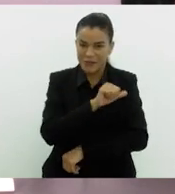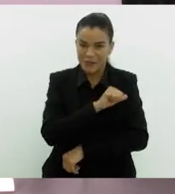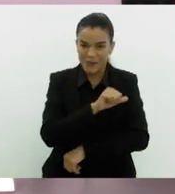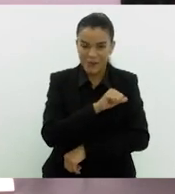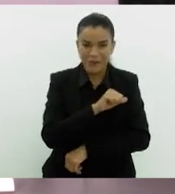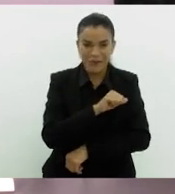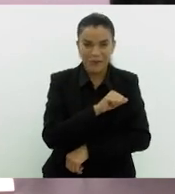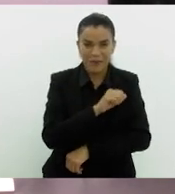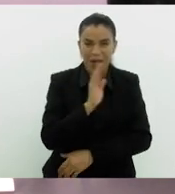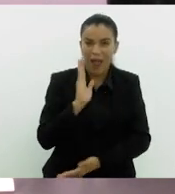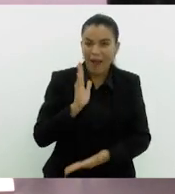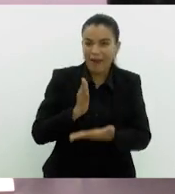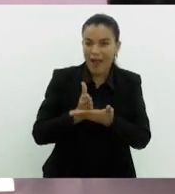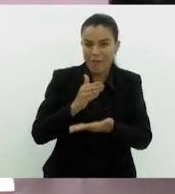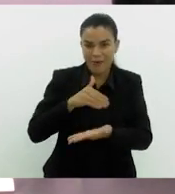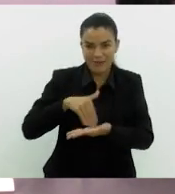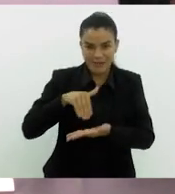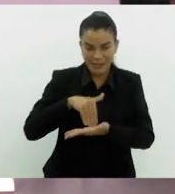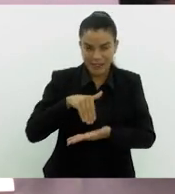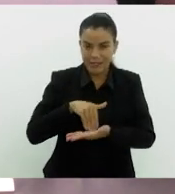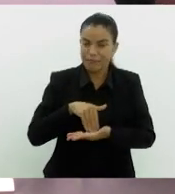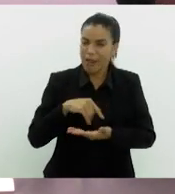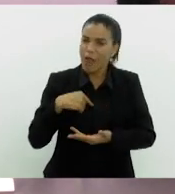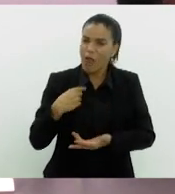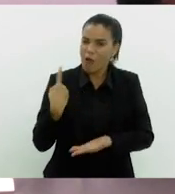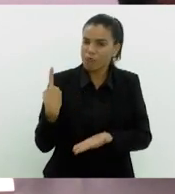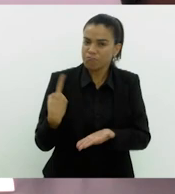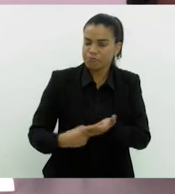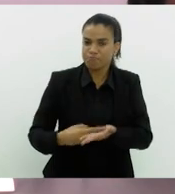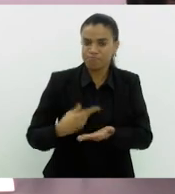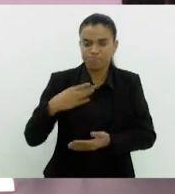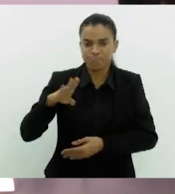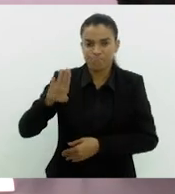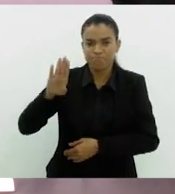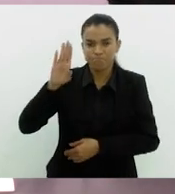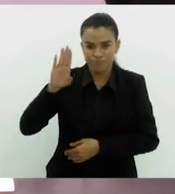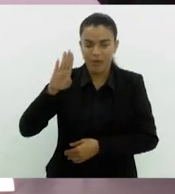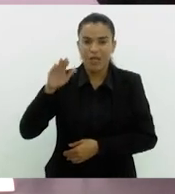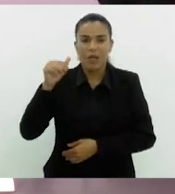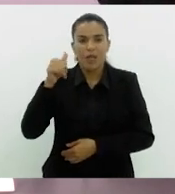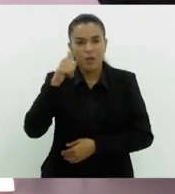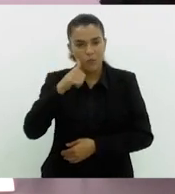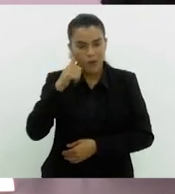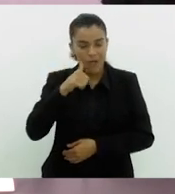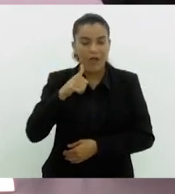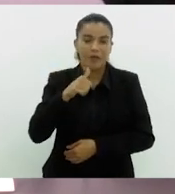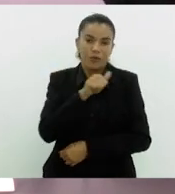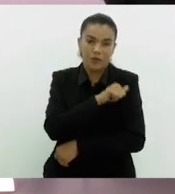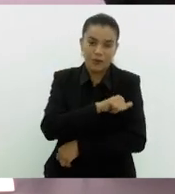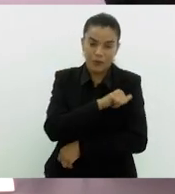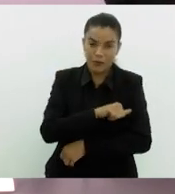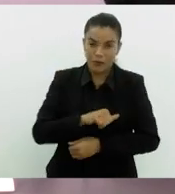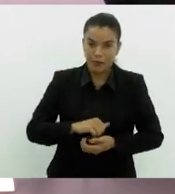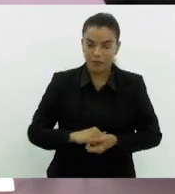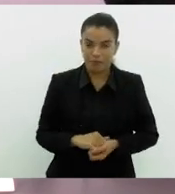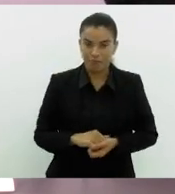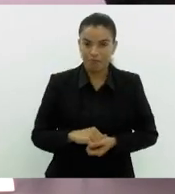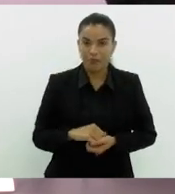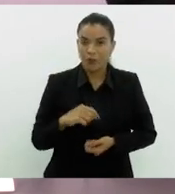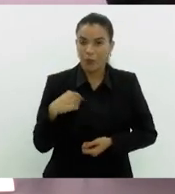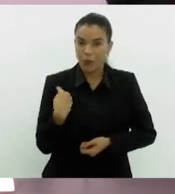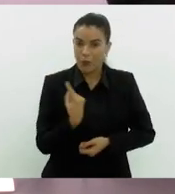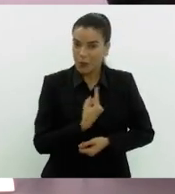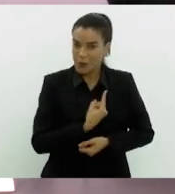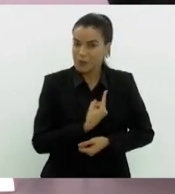Secretaria de Estado da Mulher. Que esse seja um compromisso de todas as mulheres fluminenses conosco, né? E é nesse sentido